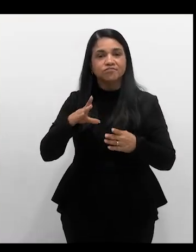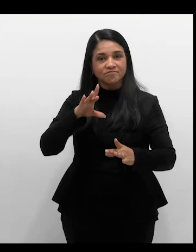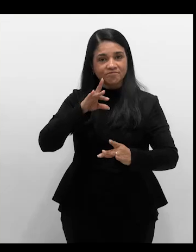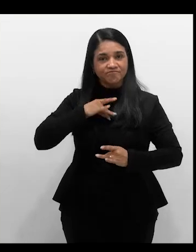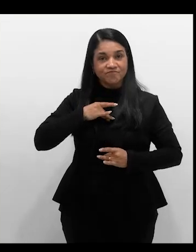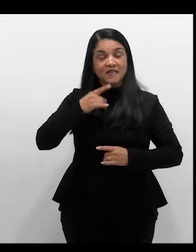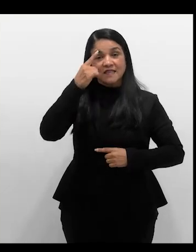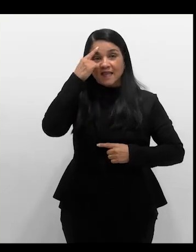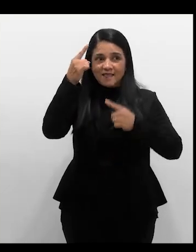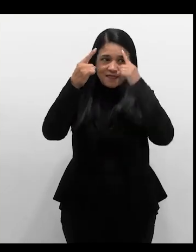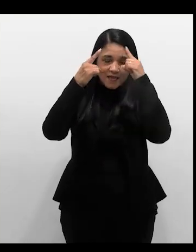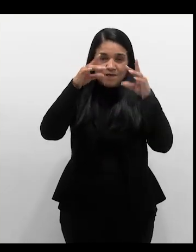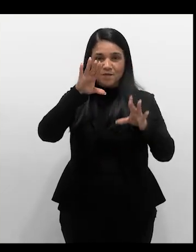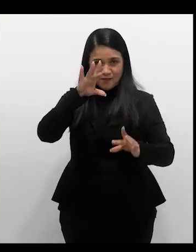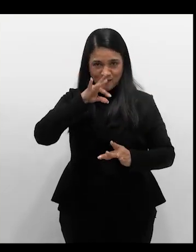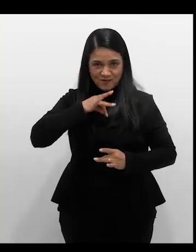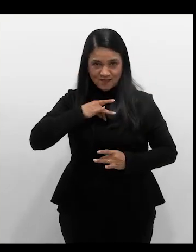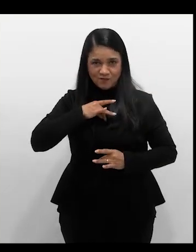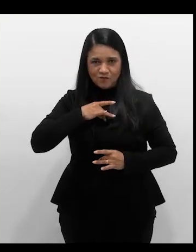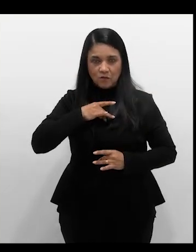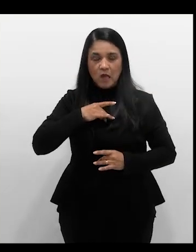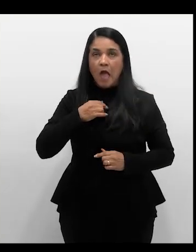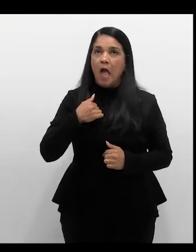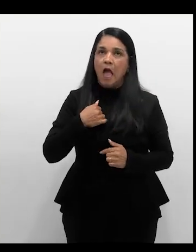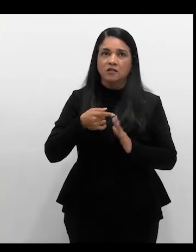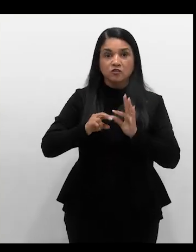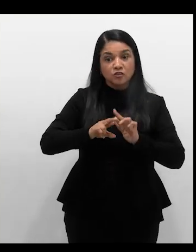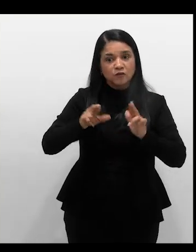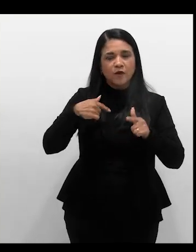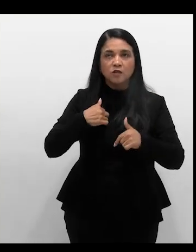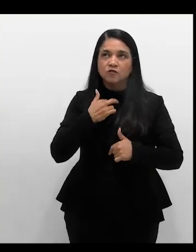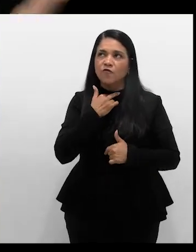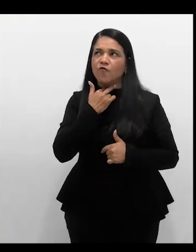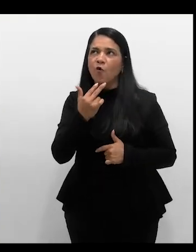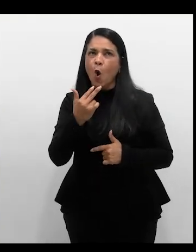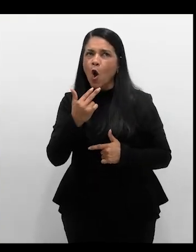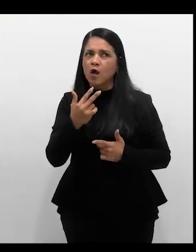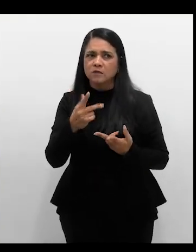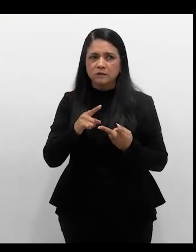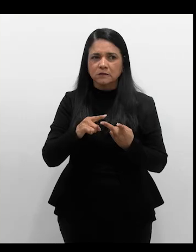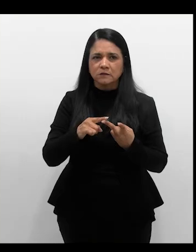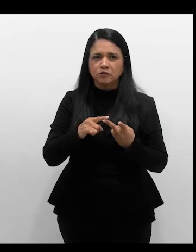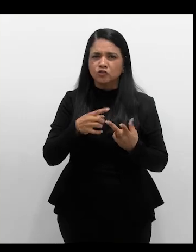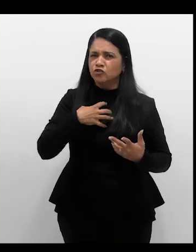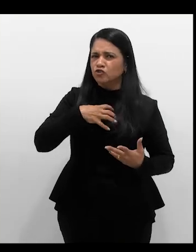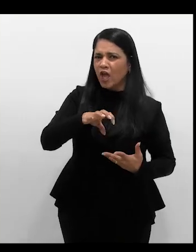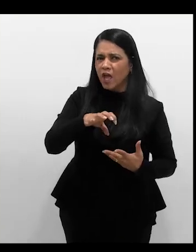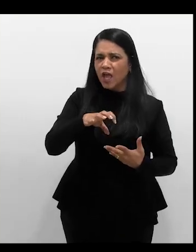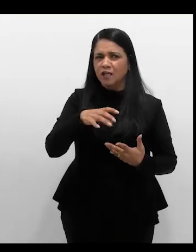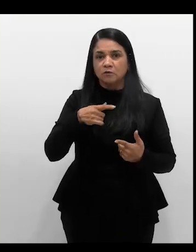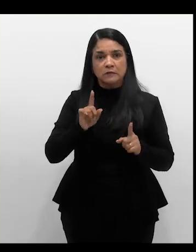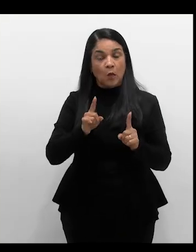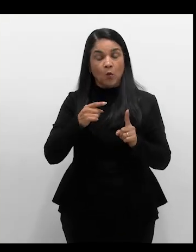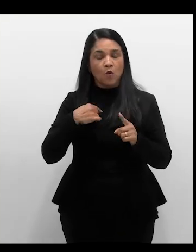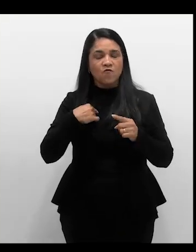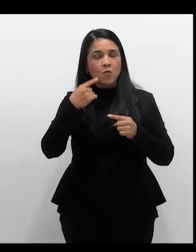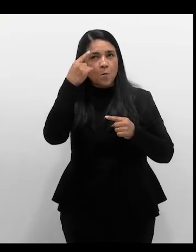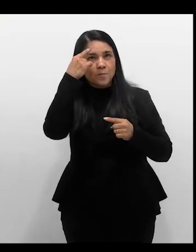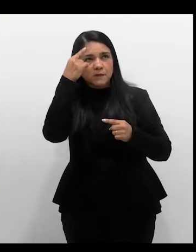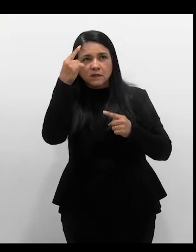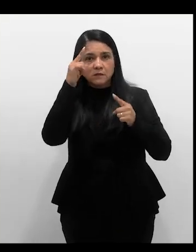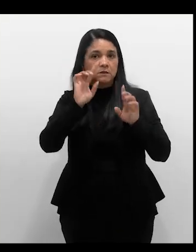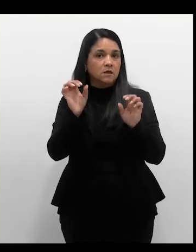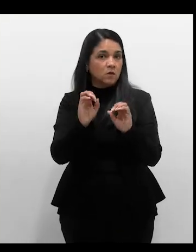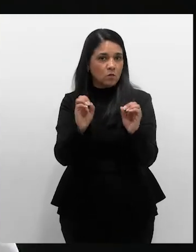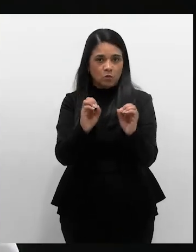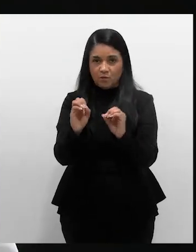assim, na própria ideia do personagem. Mas eu não fico pensando assim, uma voz, uma forma. A coisa vai se desenhando em mim.